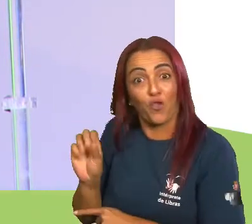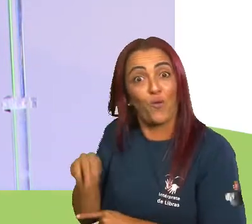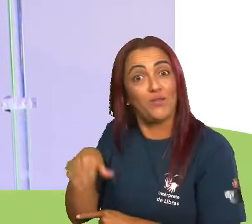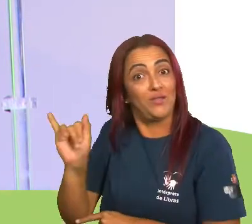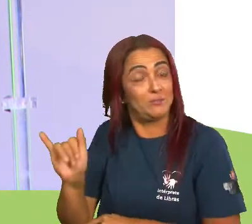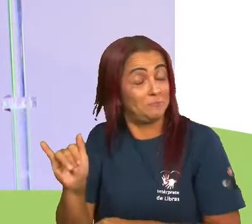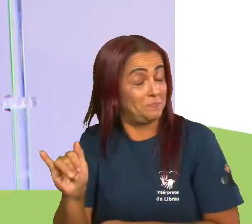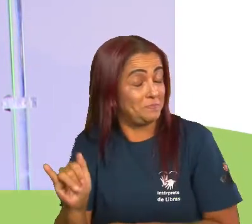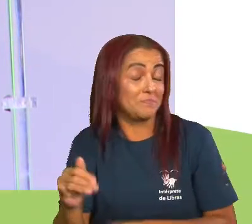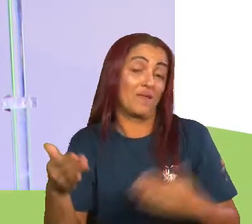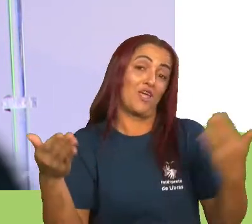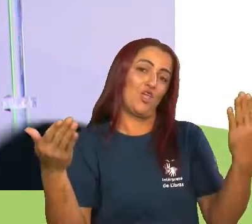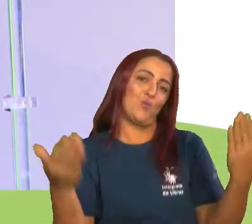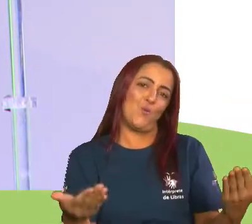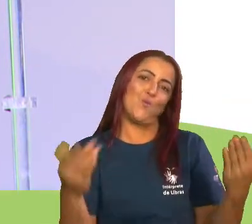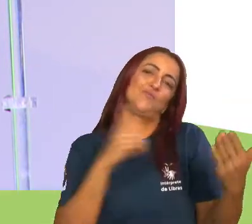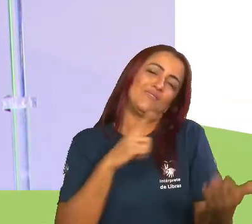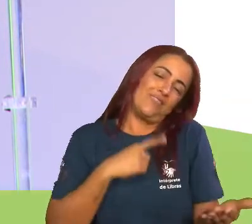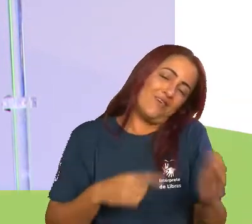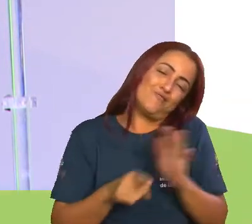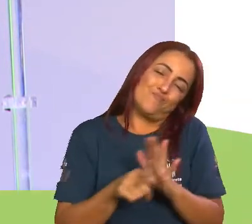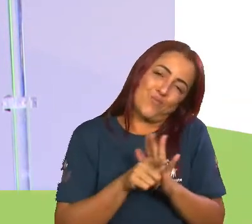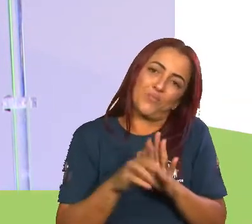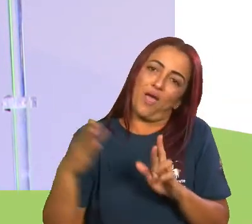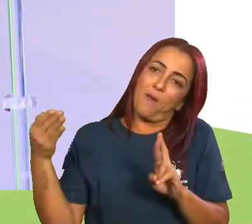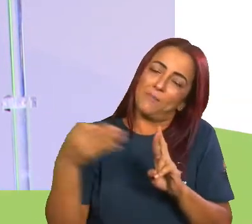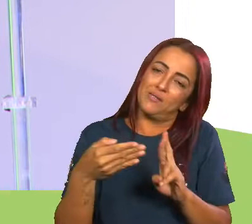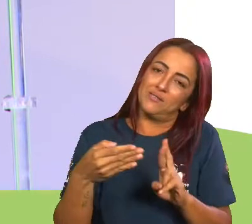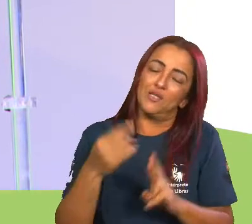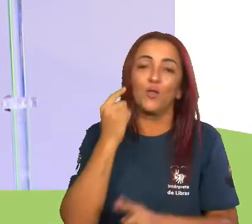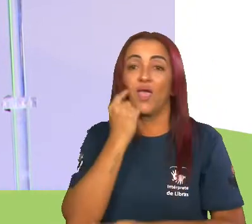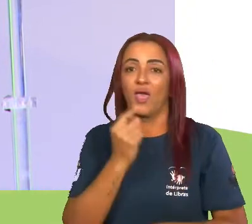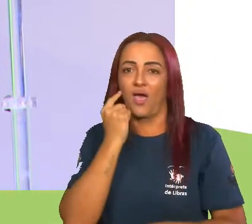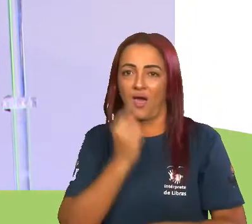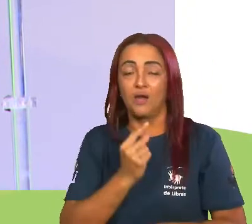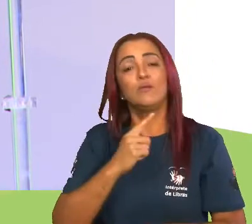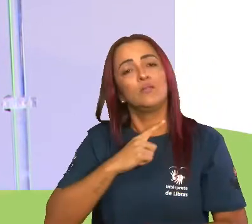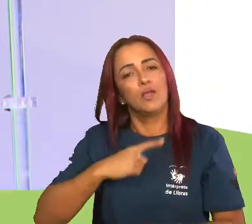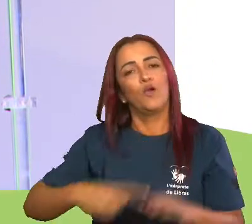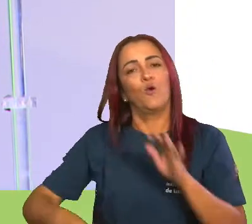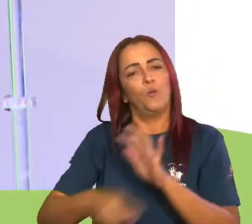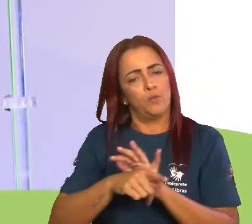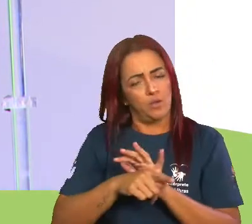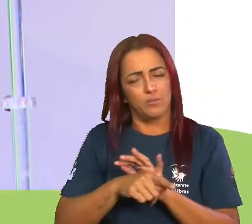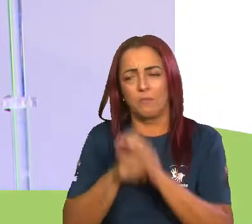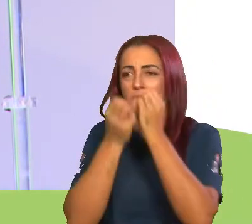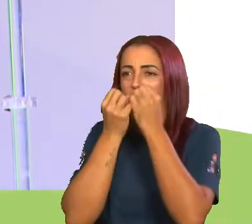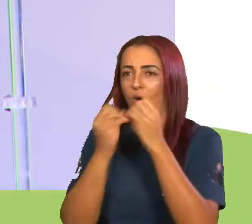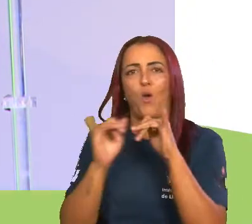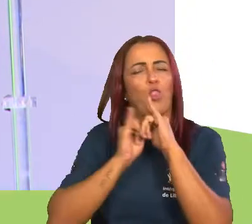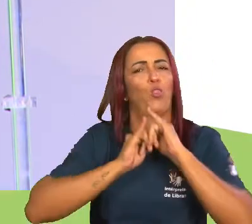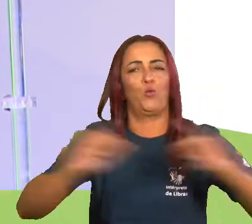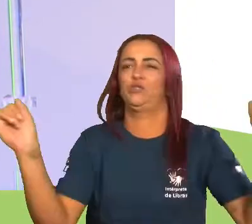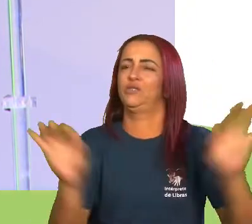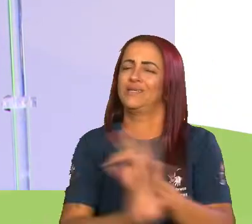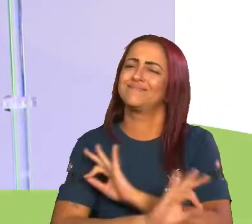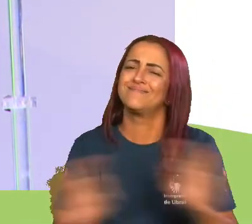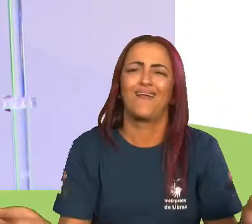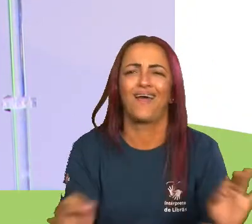E hoje, representando o prefeito, eu trago uma boa notícia. Eu diria uma excelente notícia.